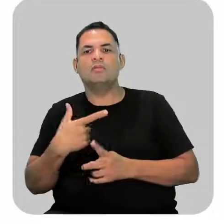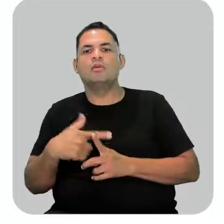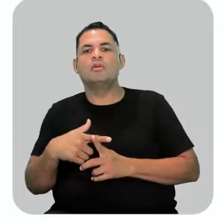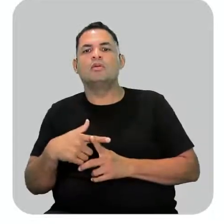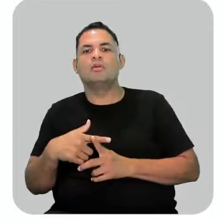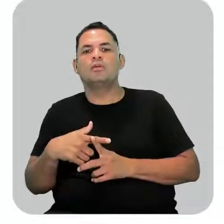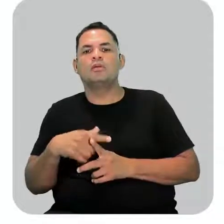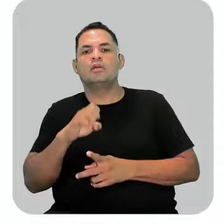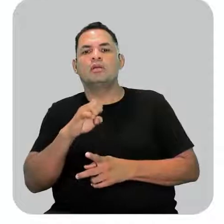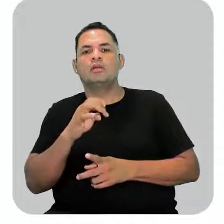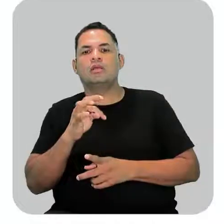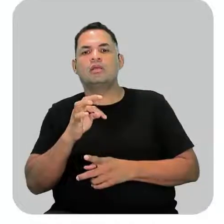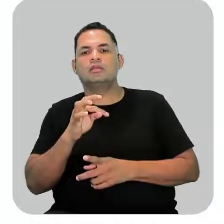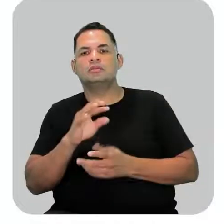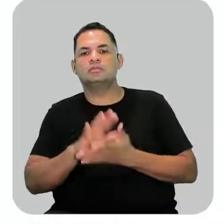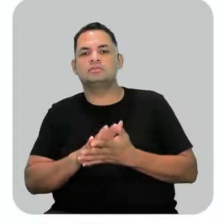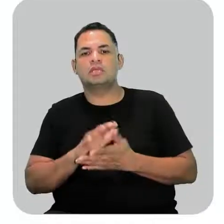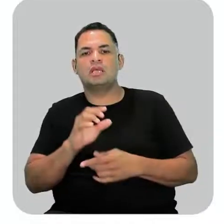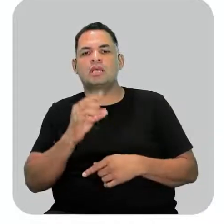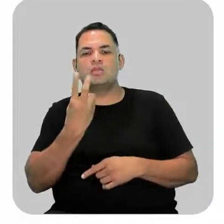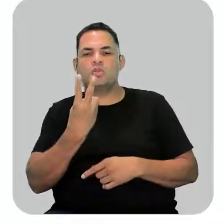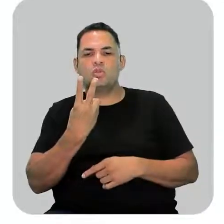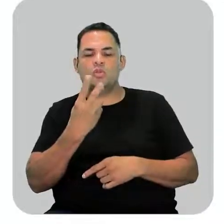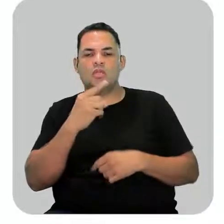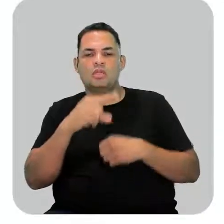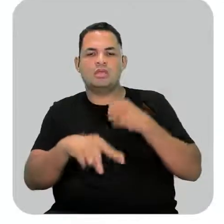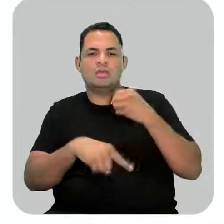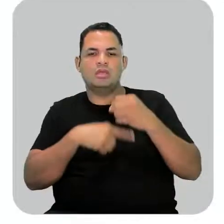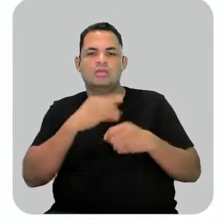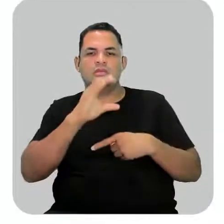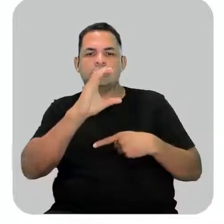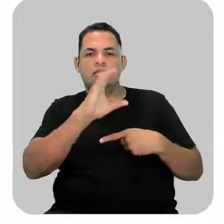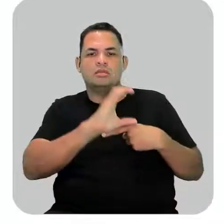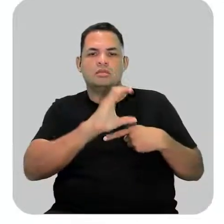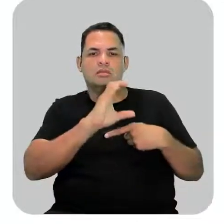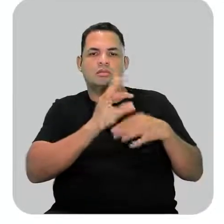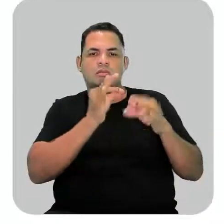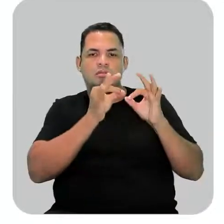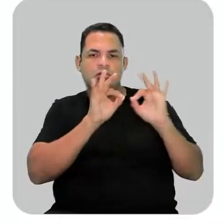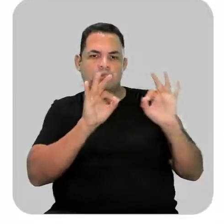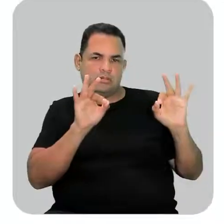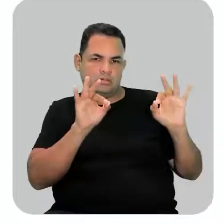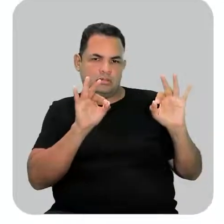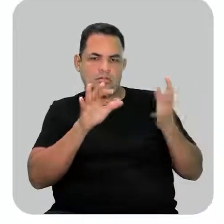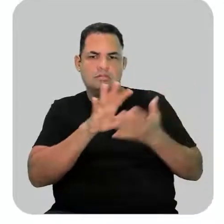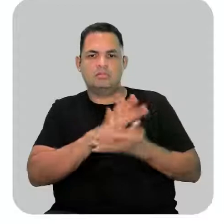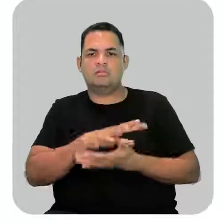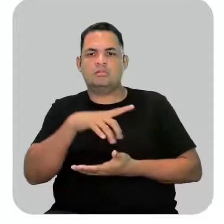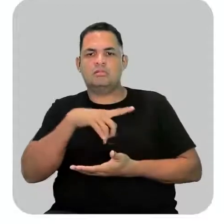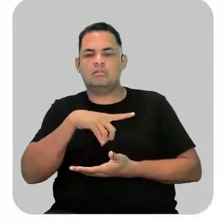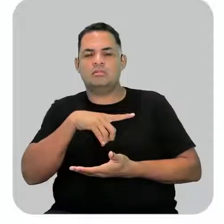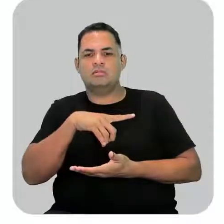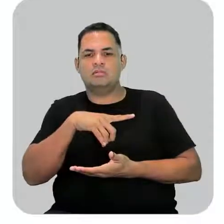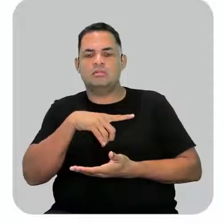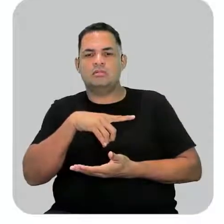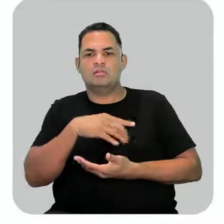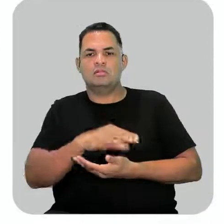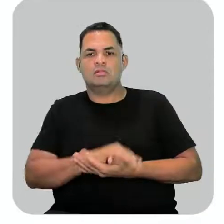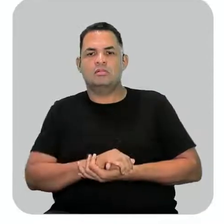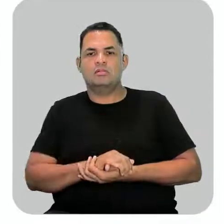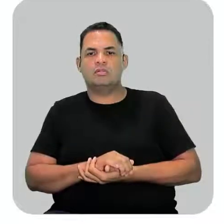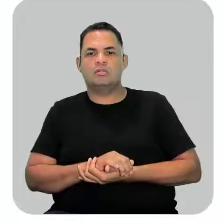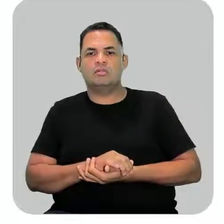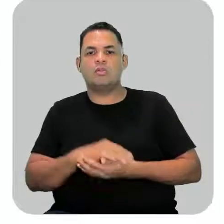et? Porque tem 2 átomos de carbono ligados de modo simples entre eles. Então, fica